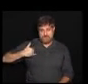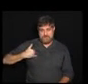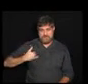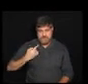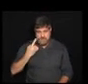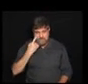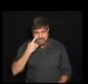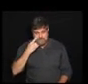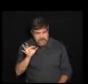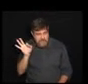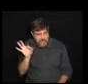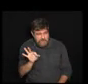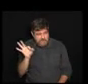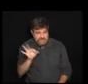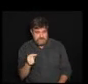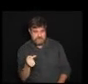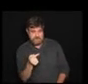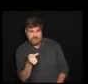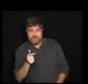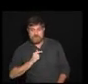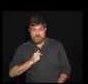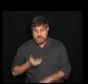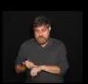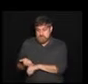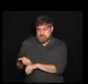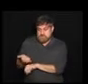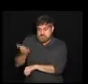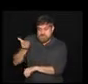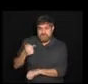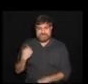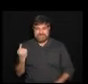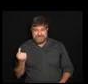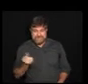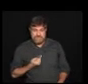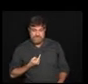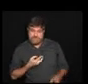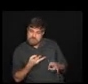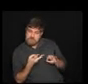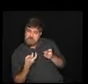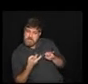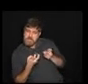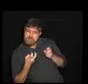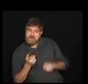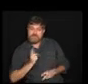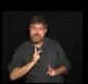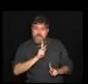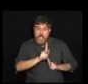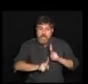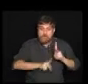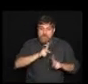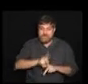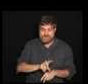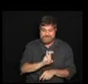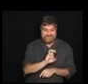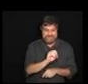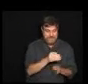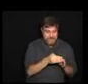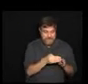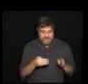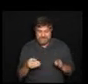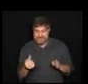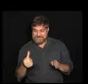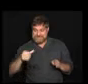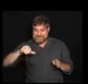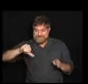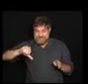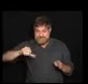aí essa porcentagem maior, mas se a gente for ver, a gente tem uma população de 50 a 69 anos